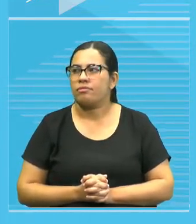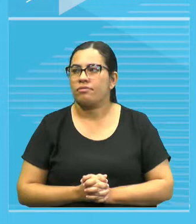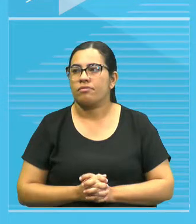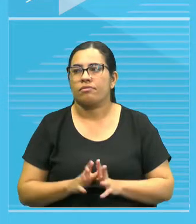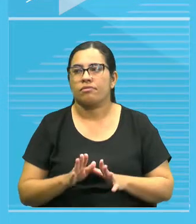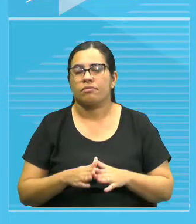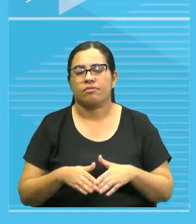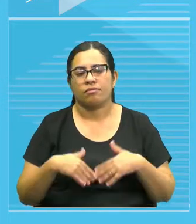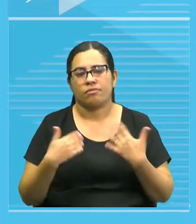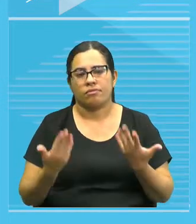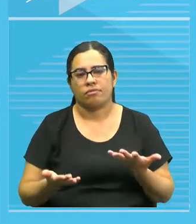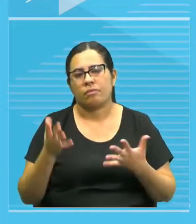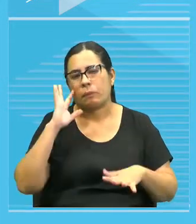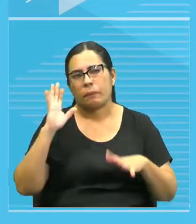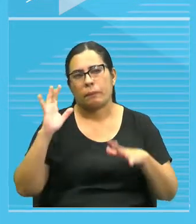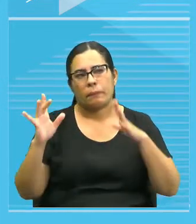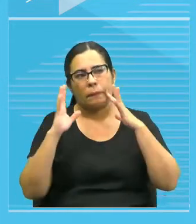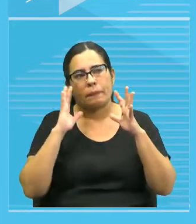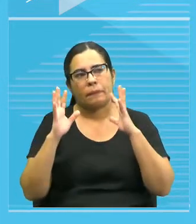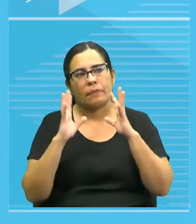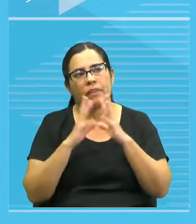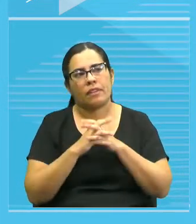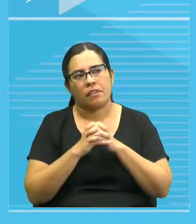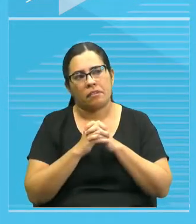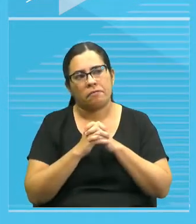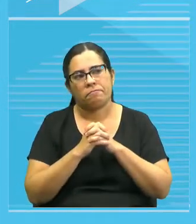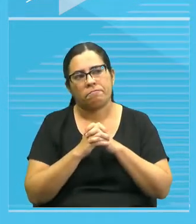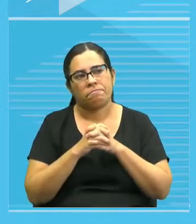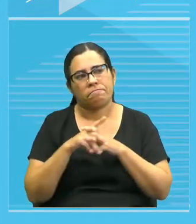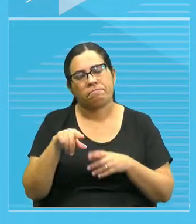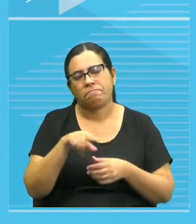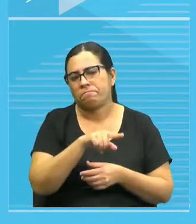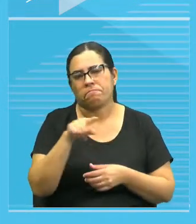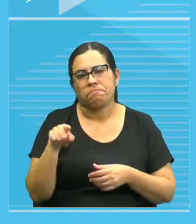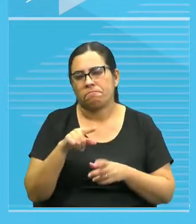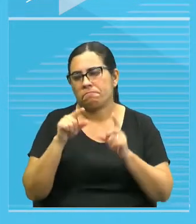Então, imagina que você vai